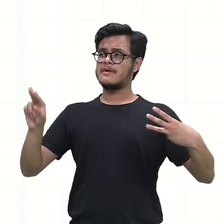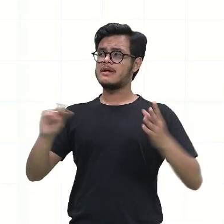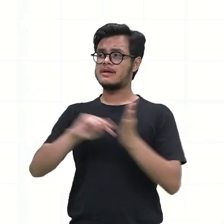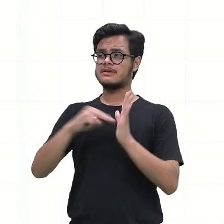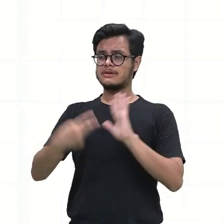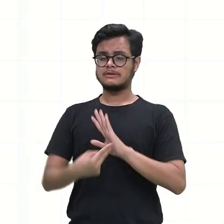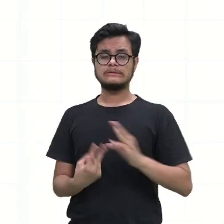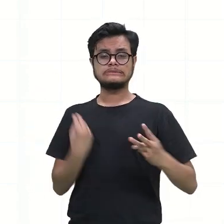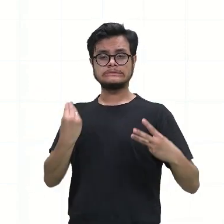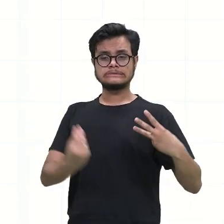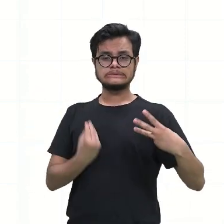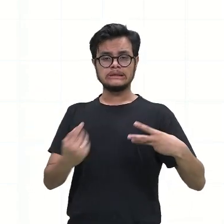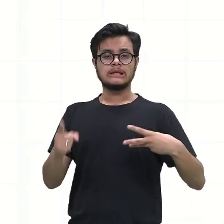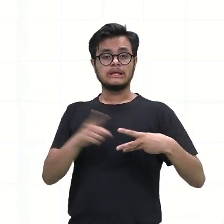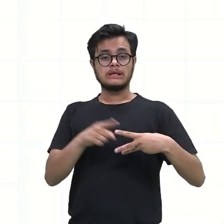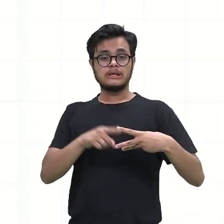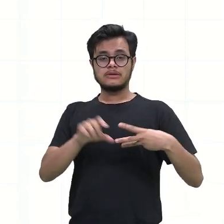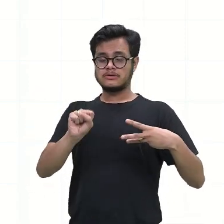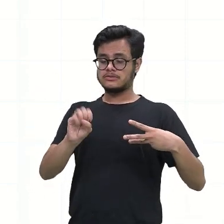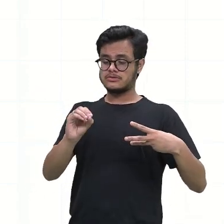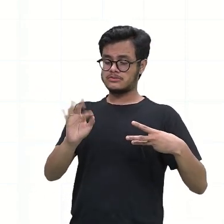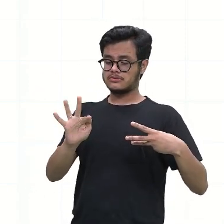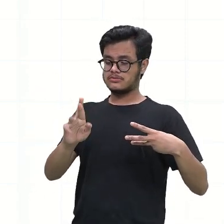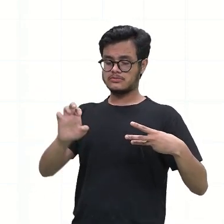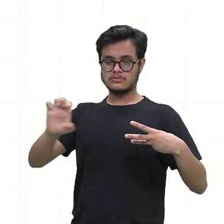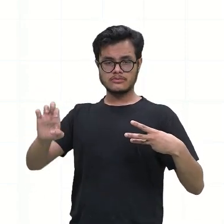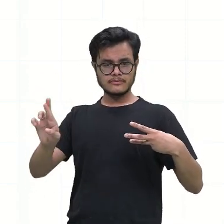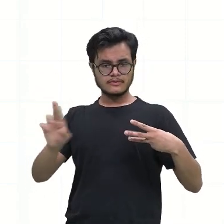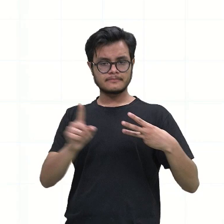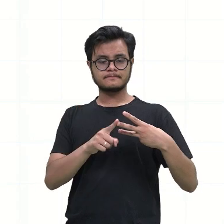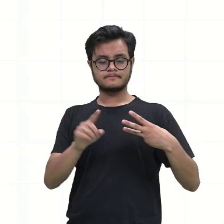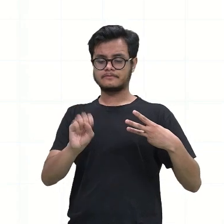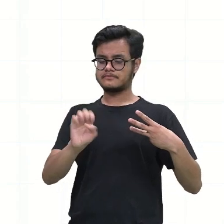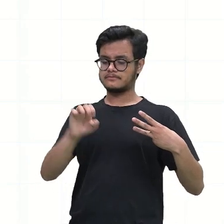fatos, diferentes desses três. Verbos como sofrer,